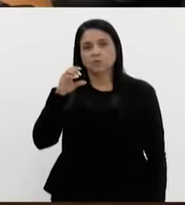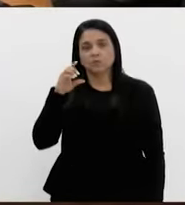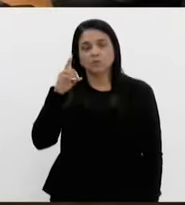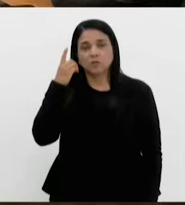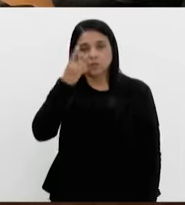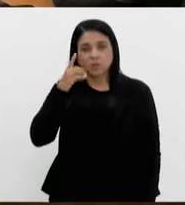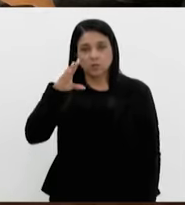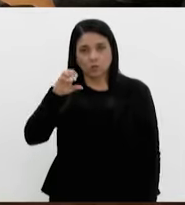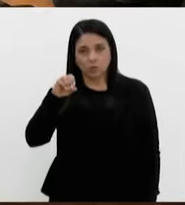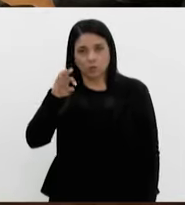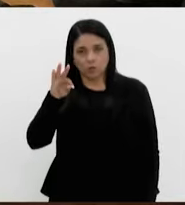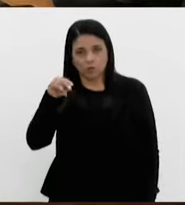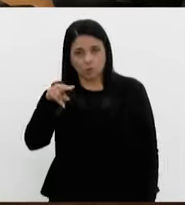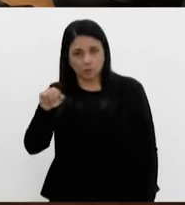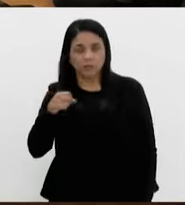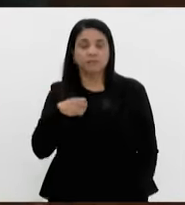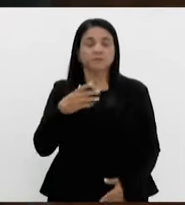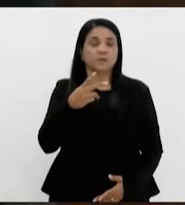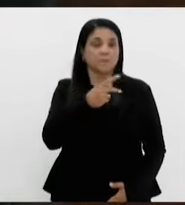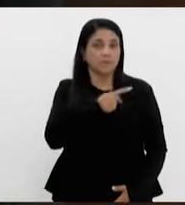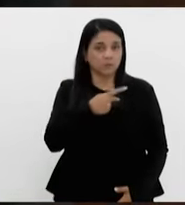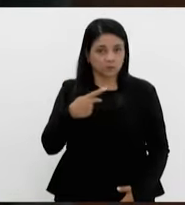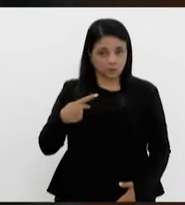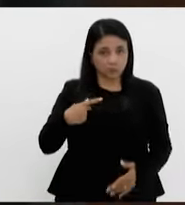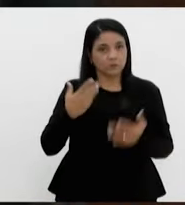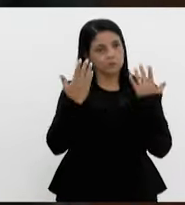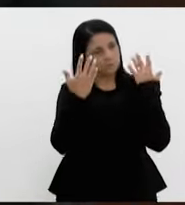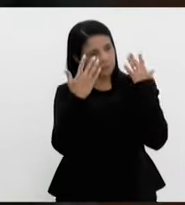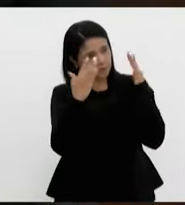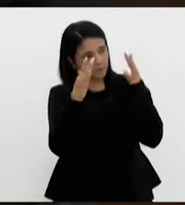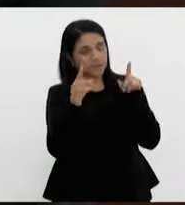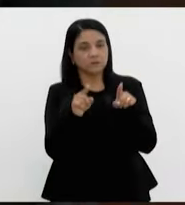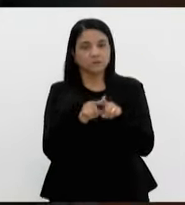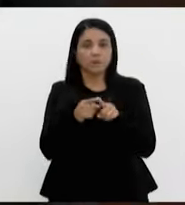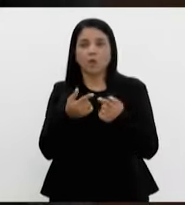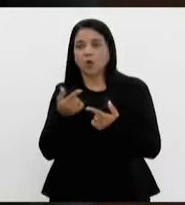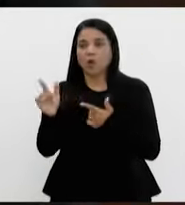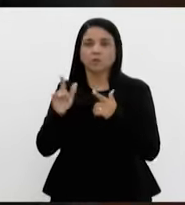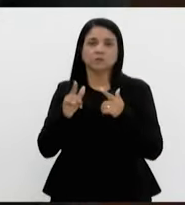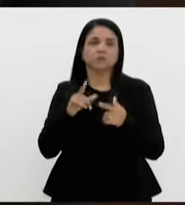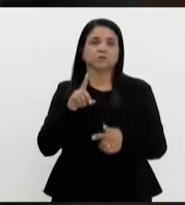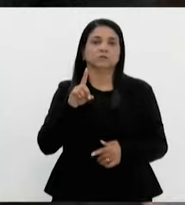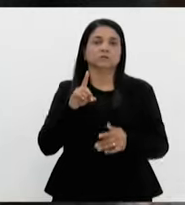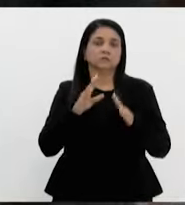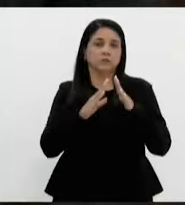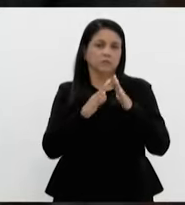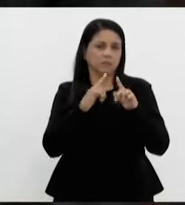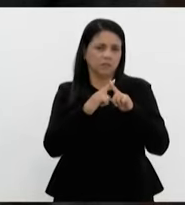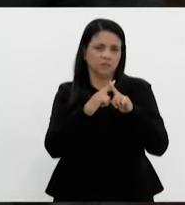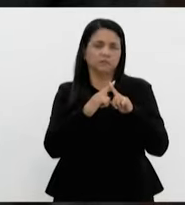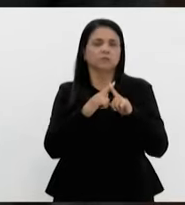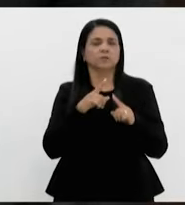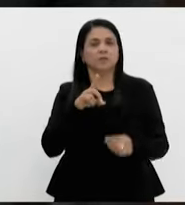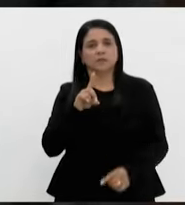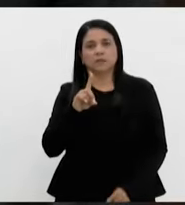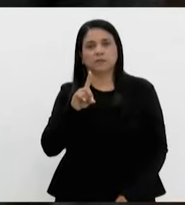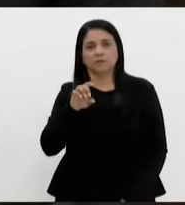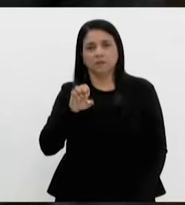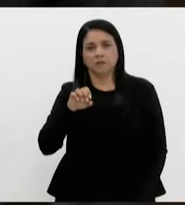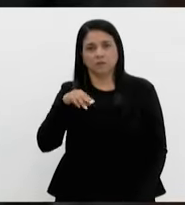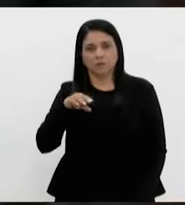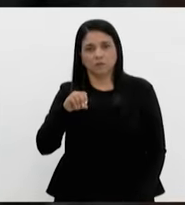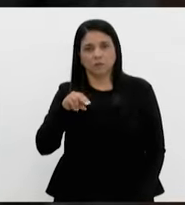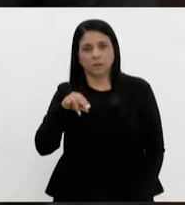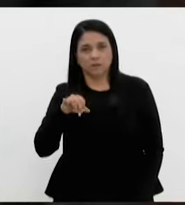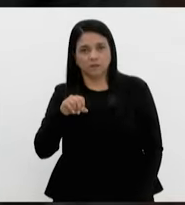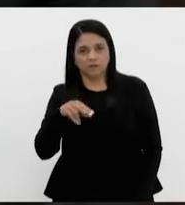que estão aqui, nossos colegas, e também as outras denominações querendo, nós estamos às ordens para fazer o que for necessário